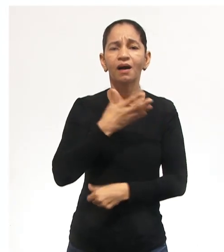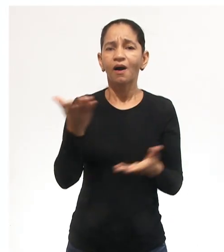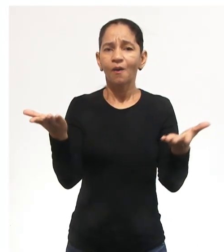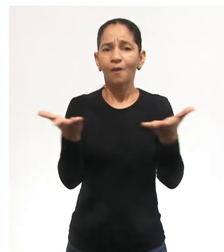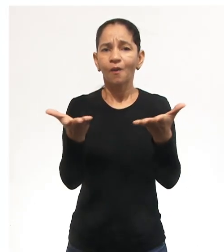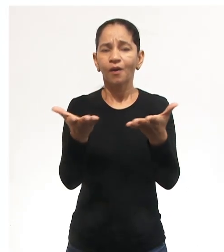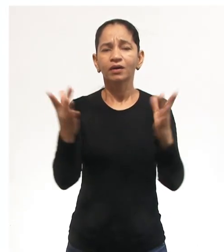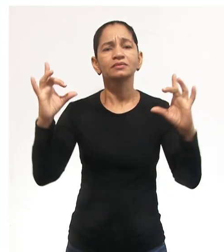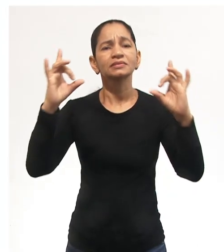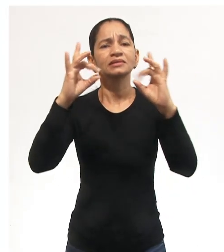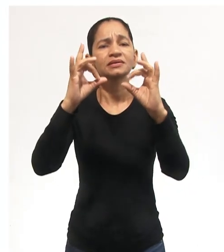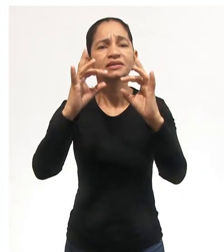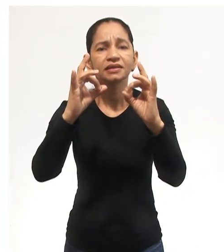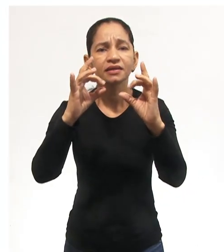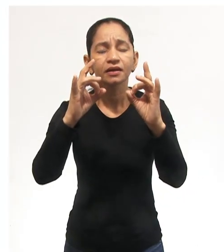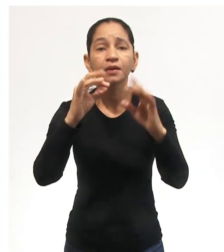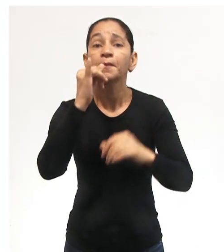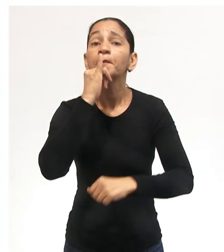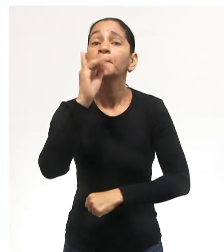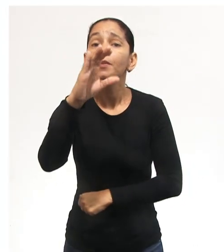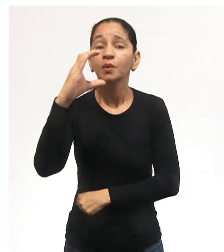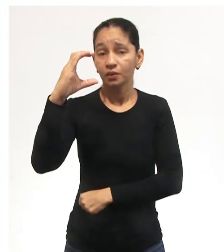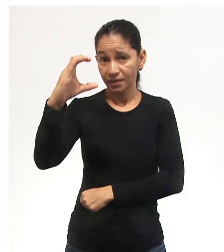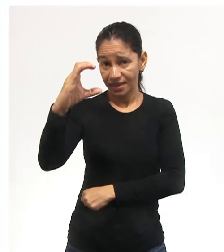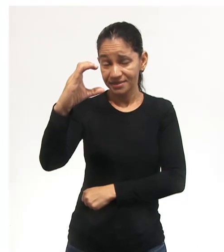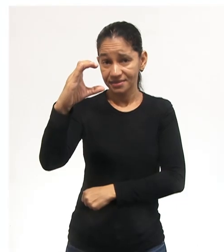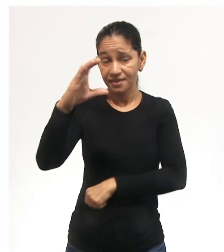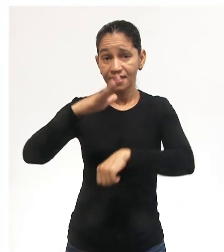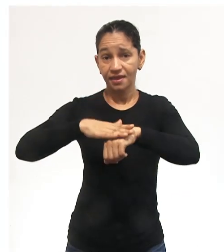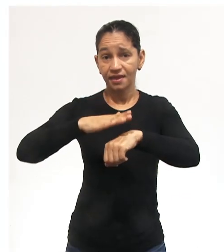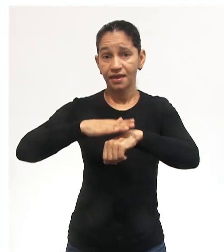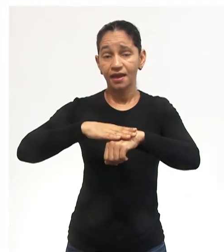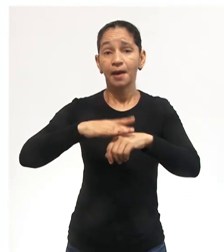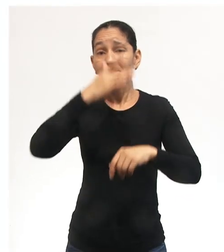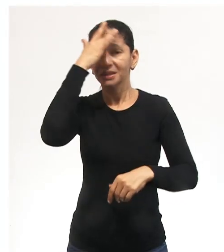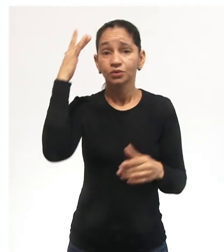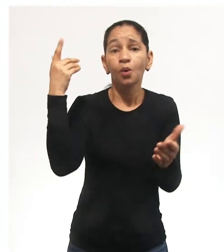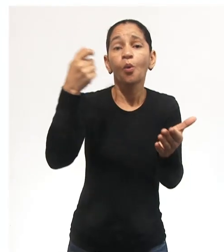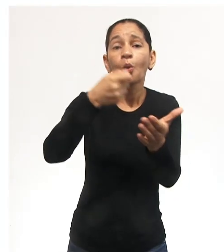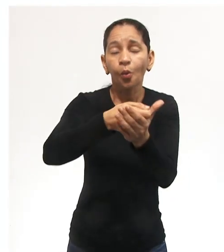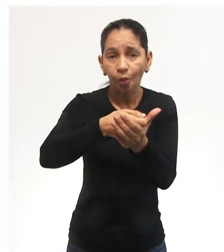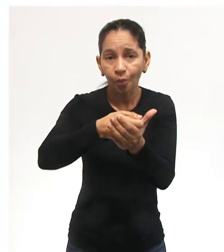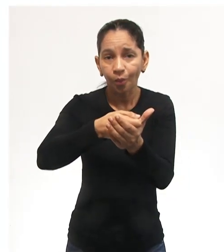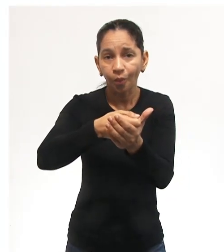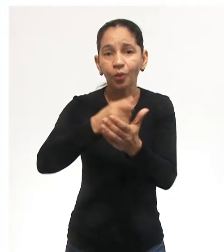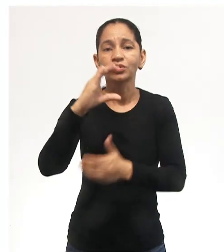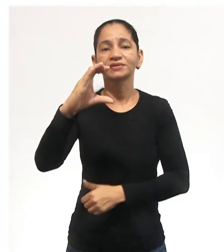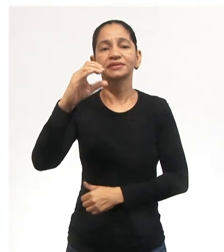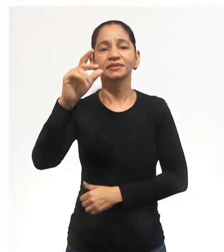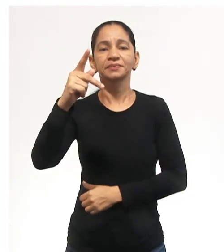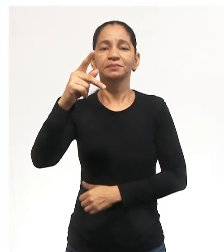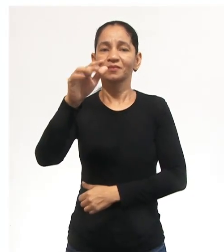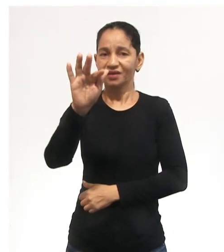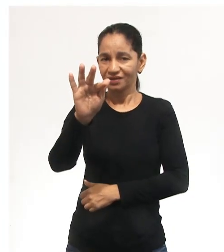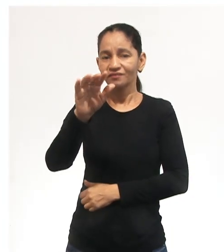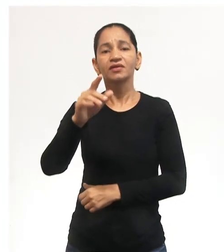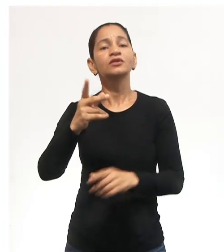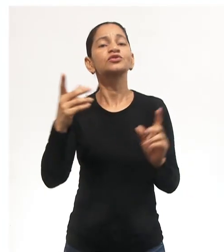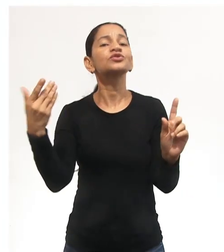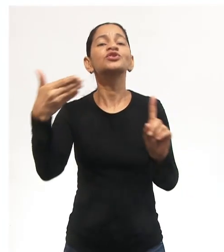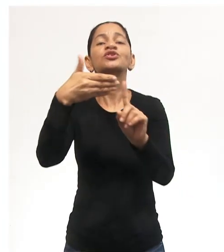consumidor. Consumer to consumer, por isso C2C. Os